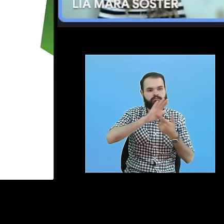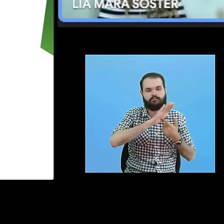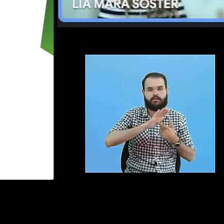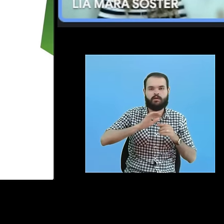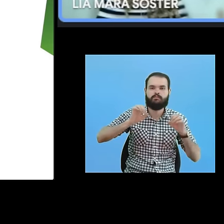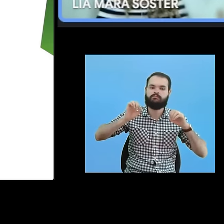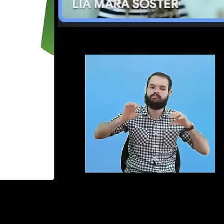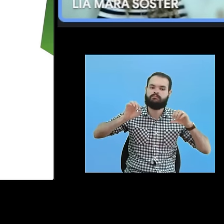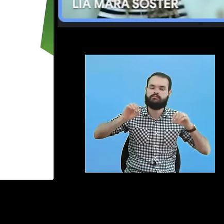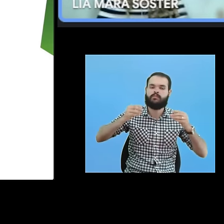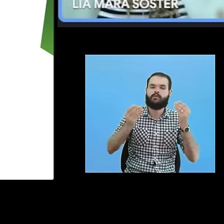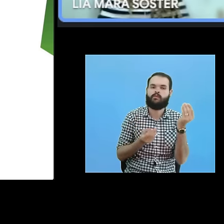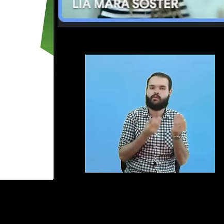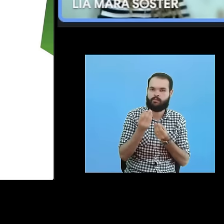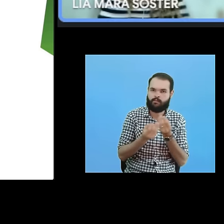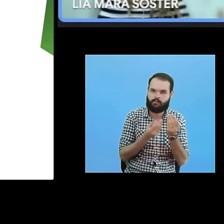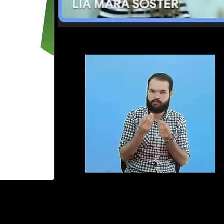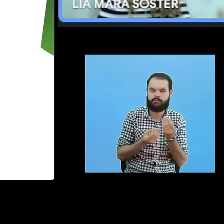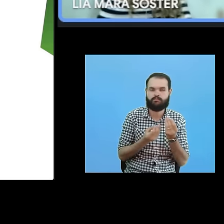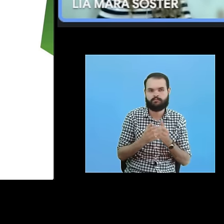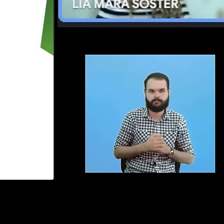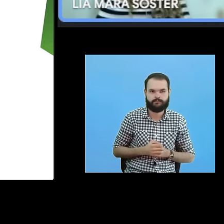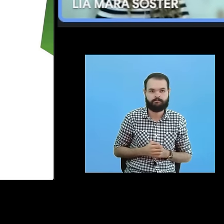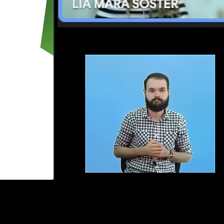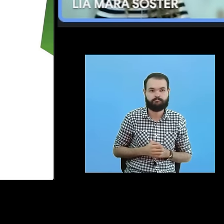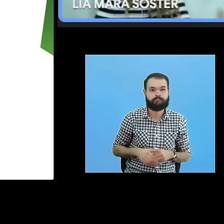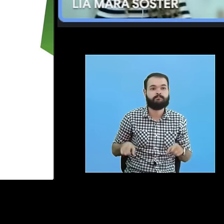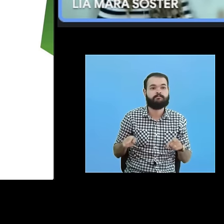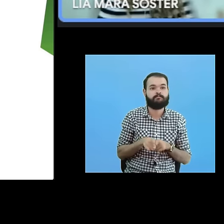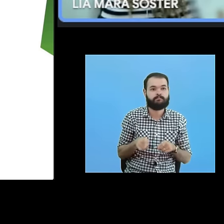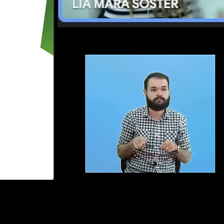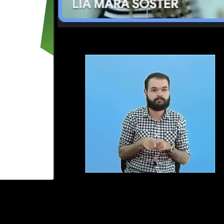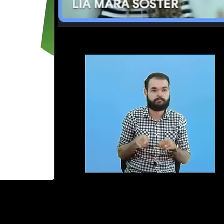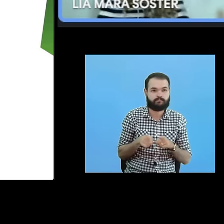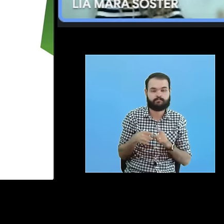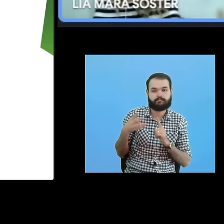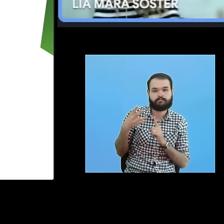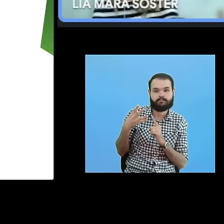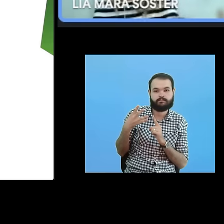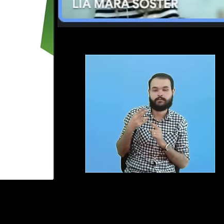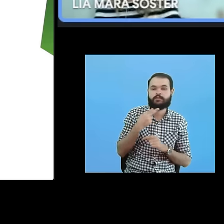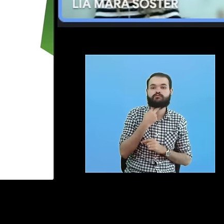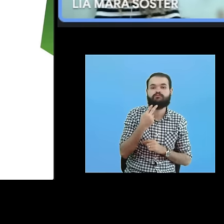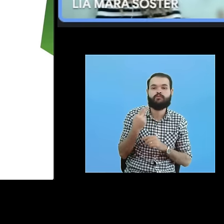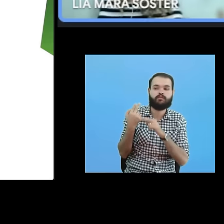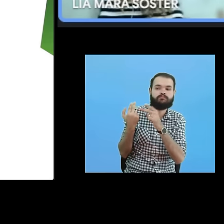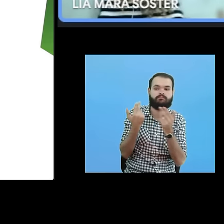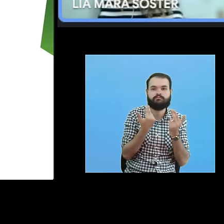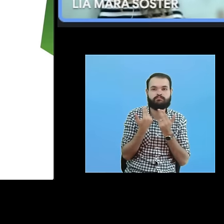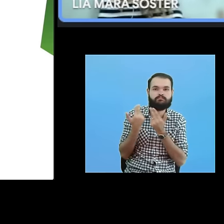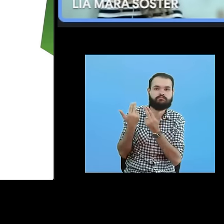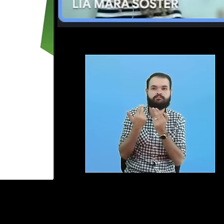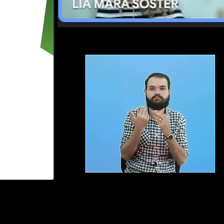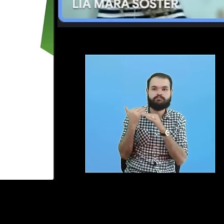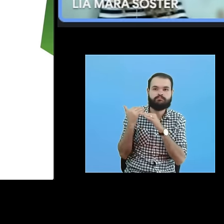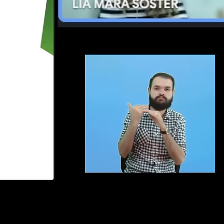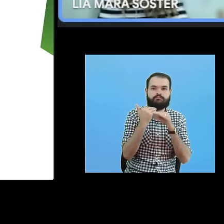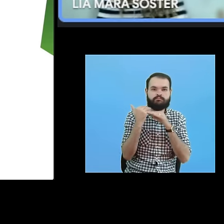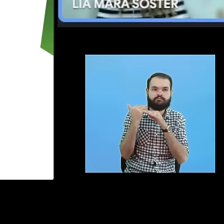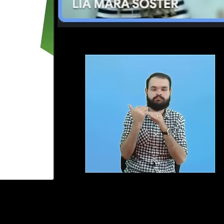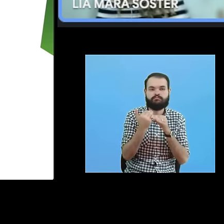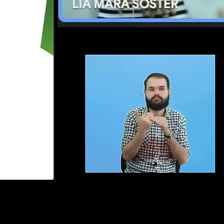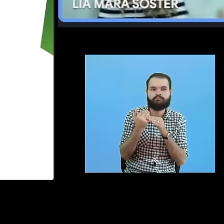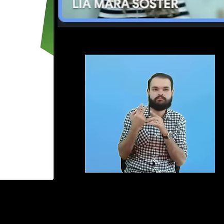o tutor dessa oficina. E também teremos a oficina Voz da Igualdade, que é uma oficina que tem uma busca